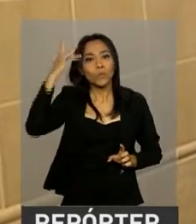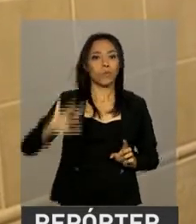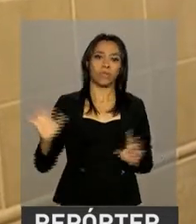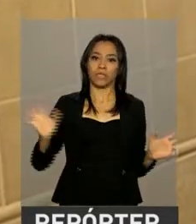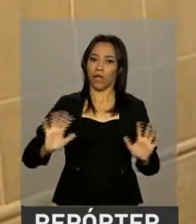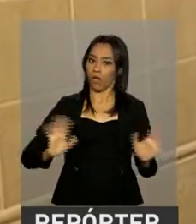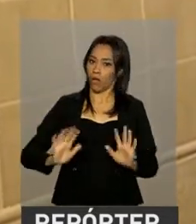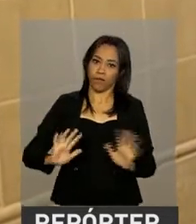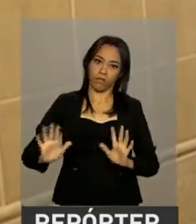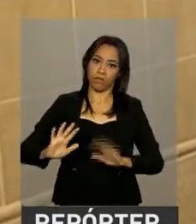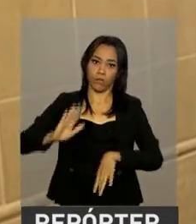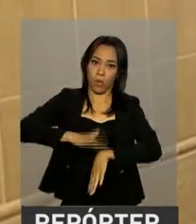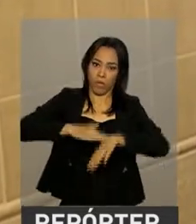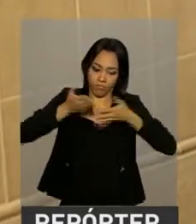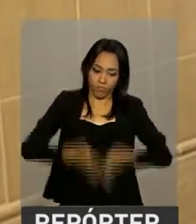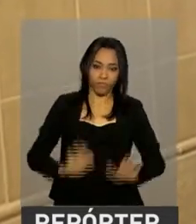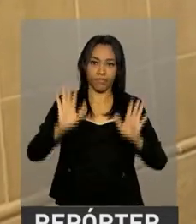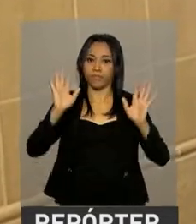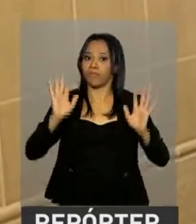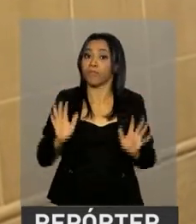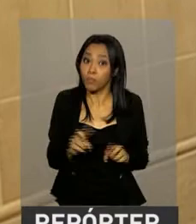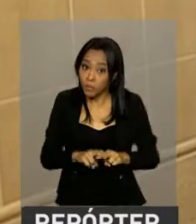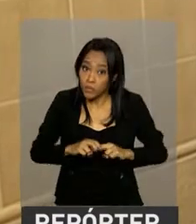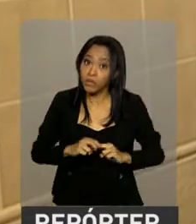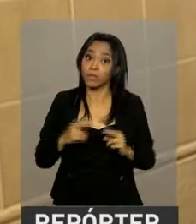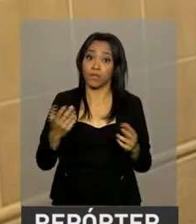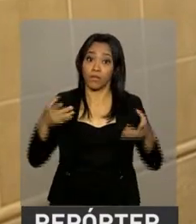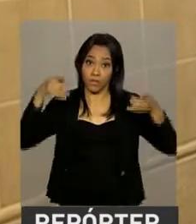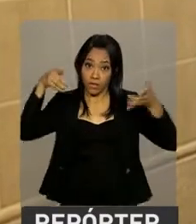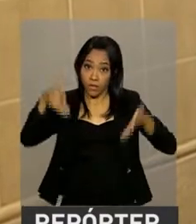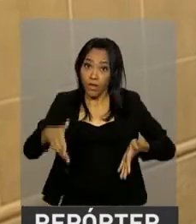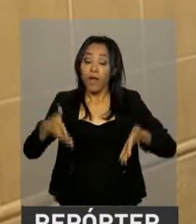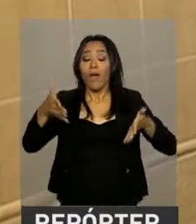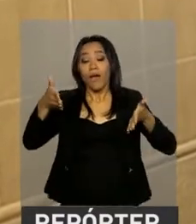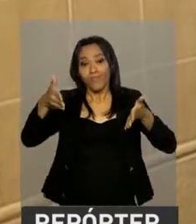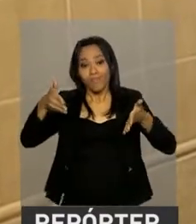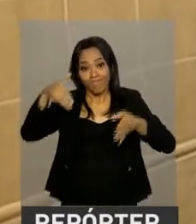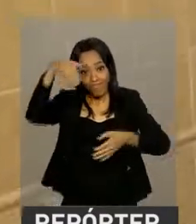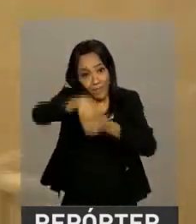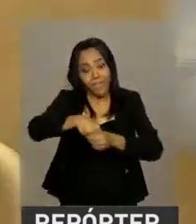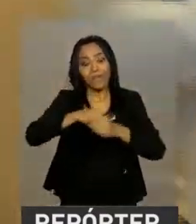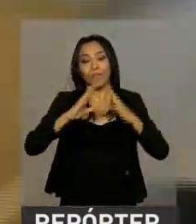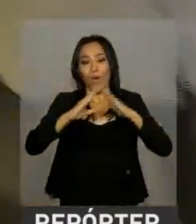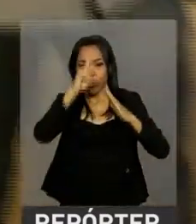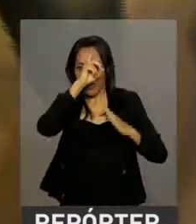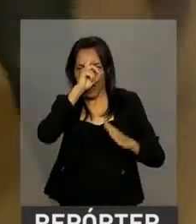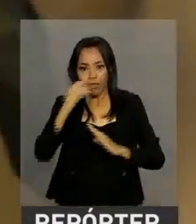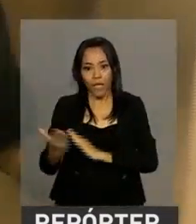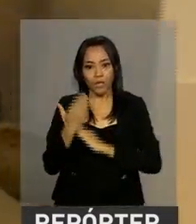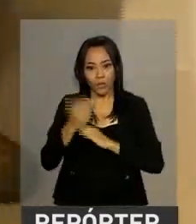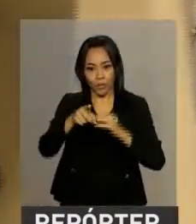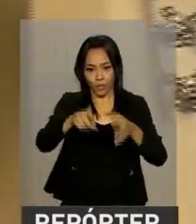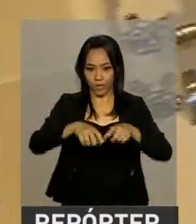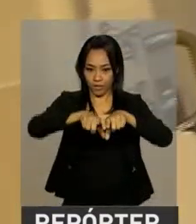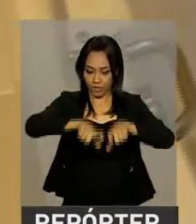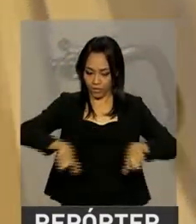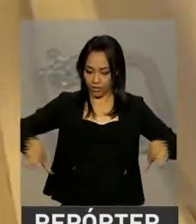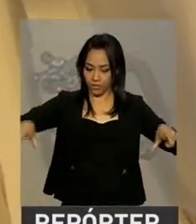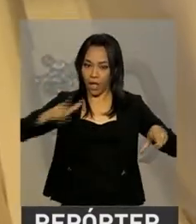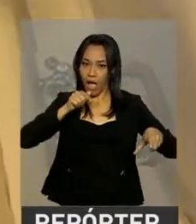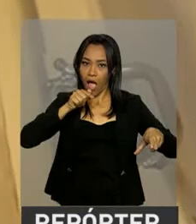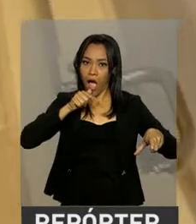estar preparado para o início do nascimento. Por isso, na maternidade tem alguns auxílios, como essa banheira aqui, onde ela